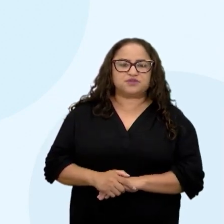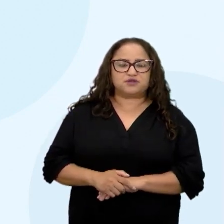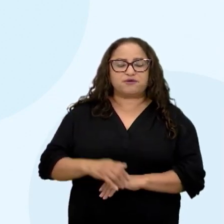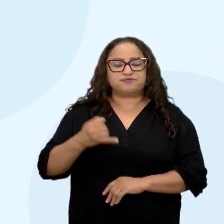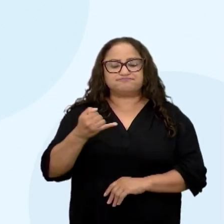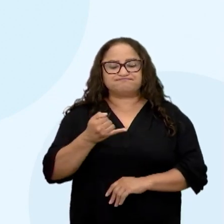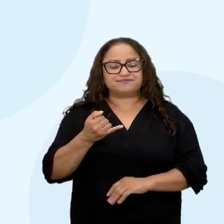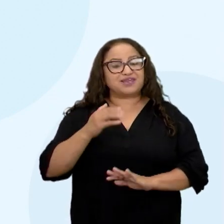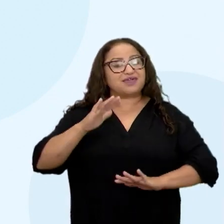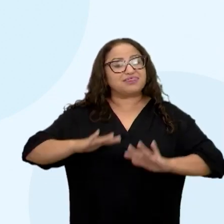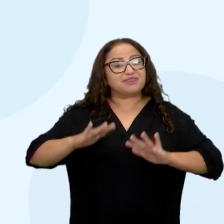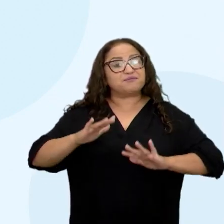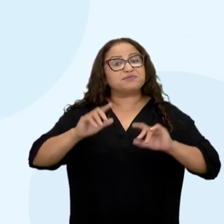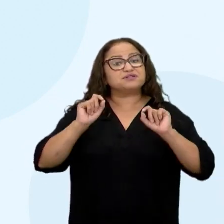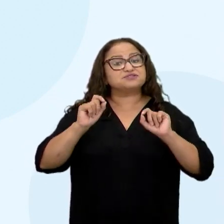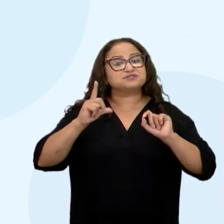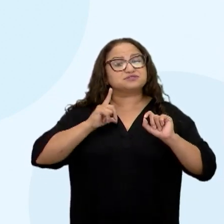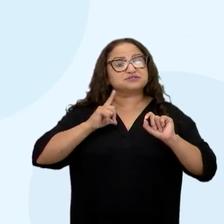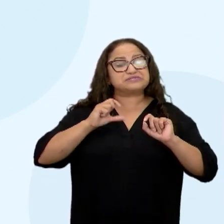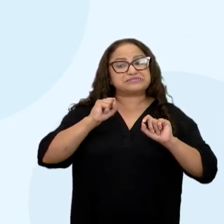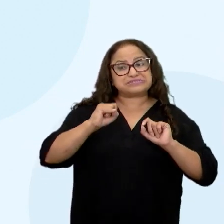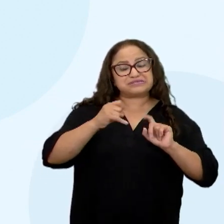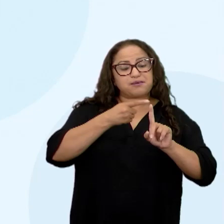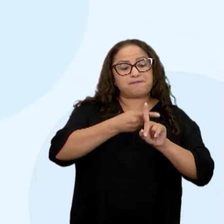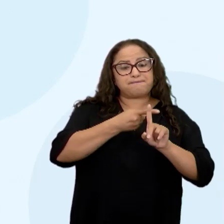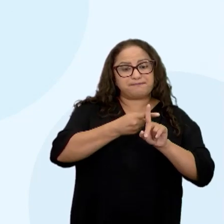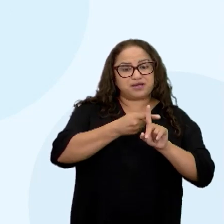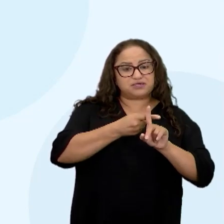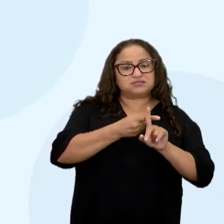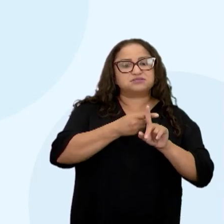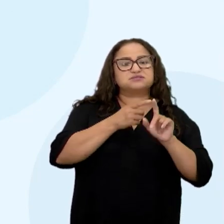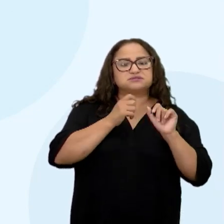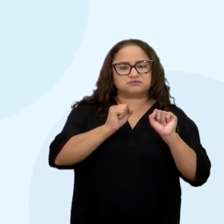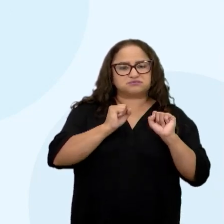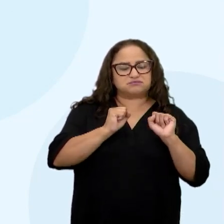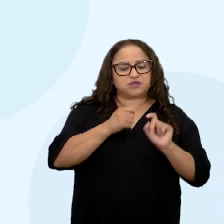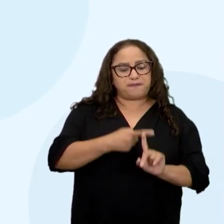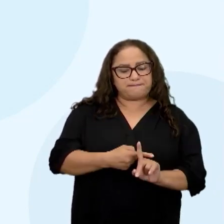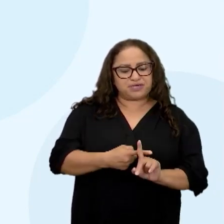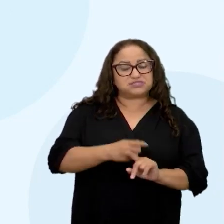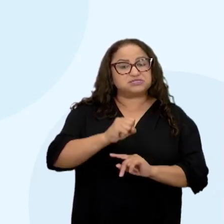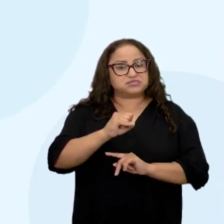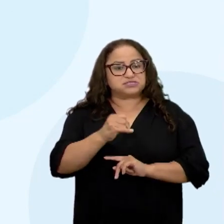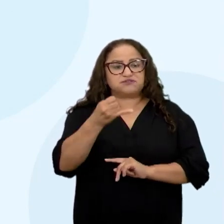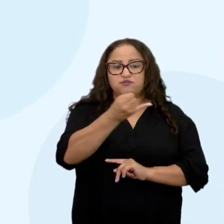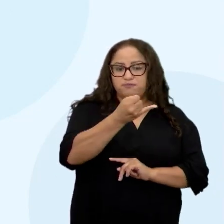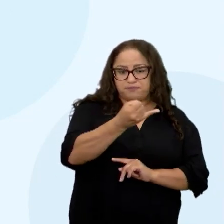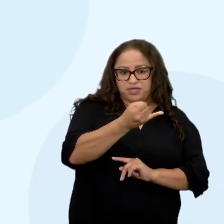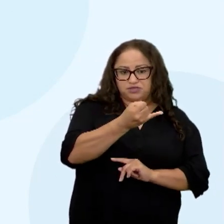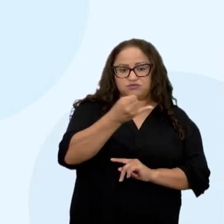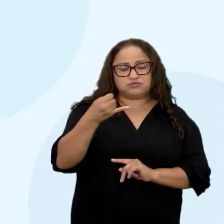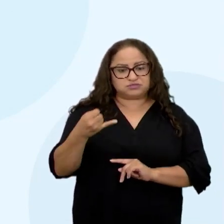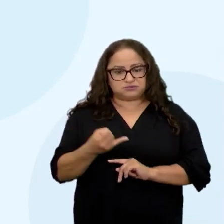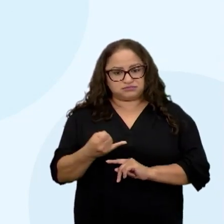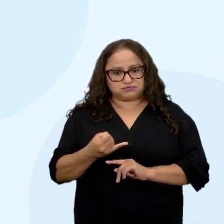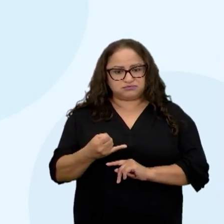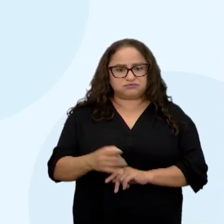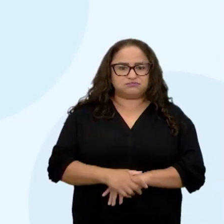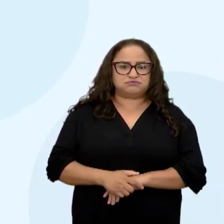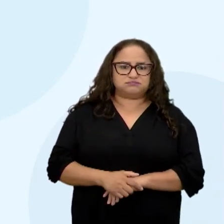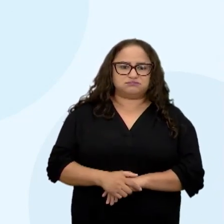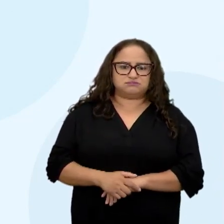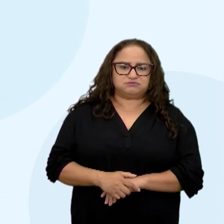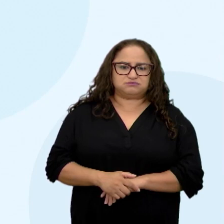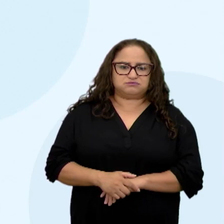um sinal do meio vai depender de quem tá aqui se aqui formais aqui desse lado aqui embaixo vai ser mais também né se e como aqui é